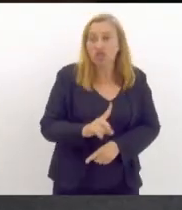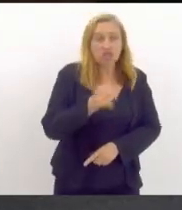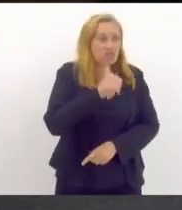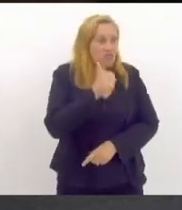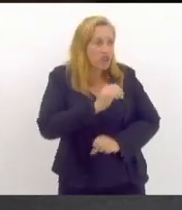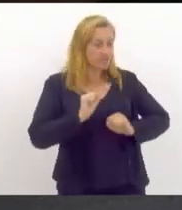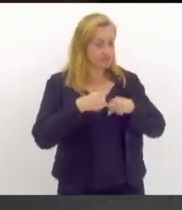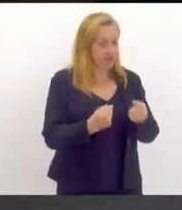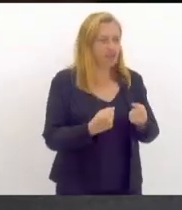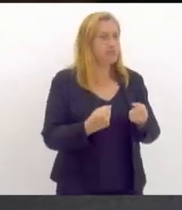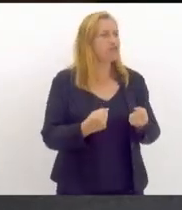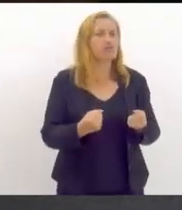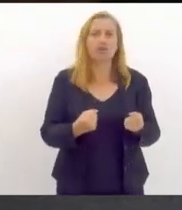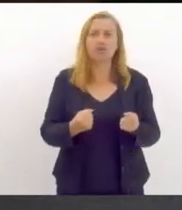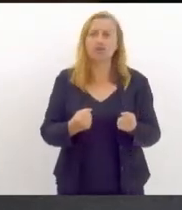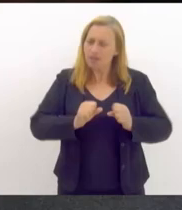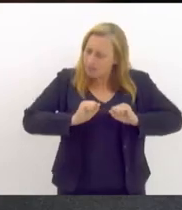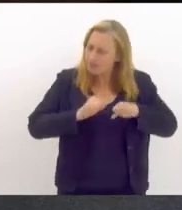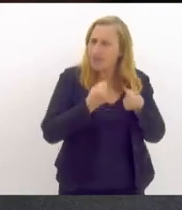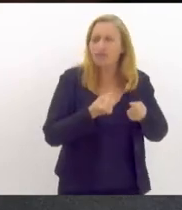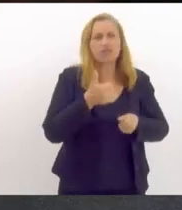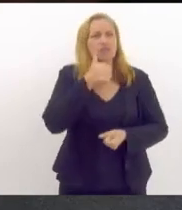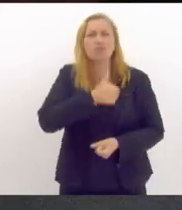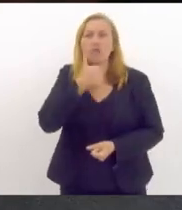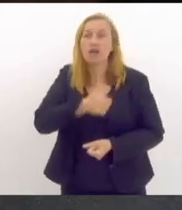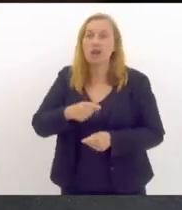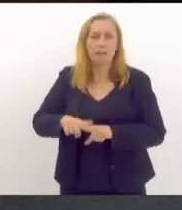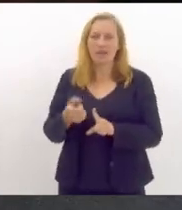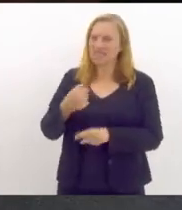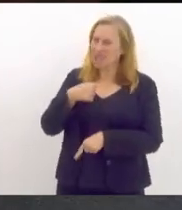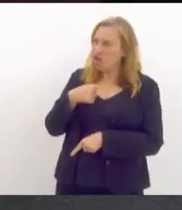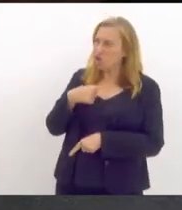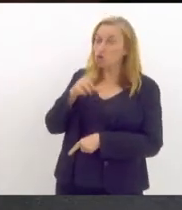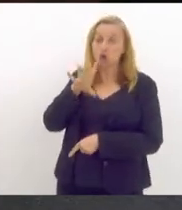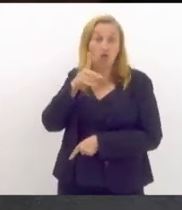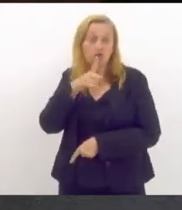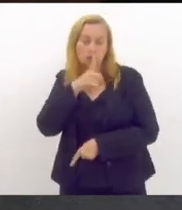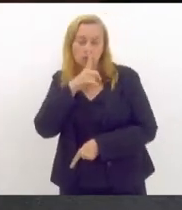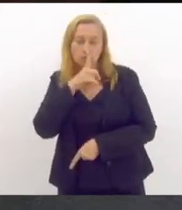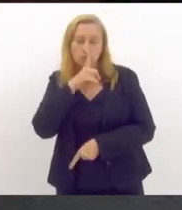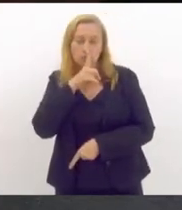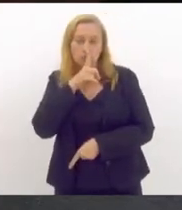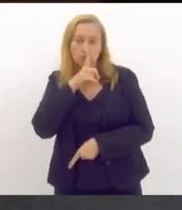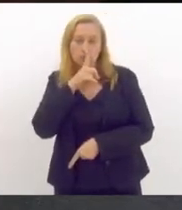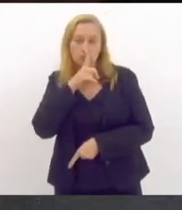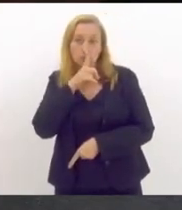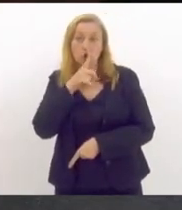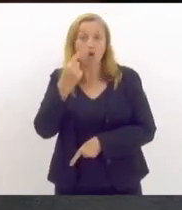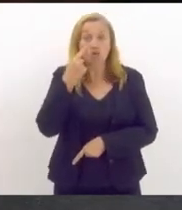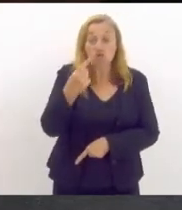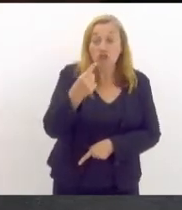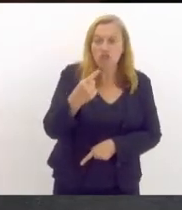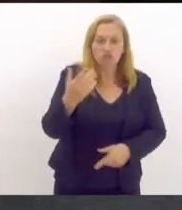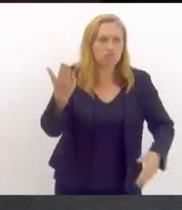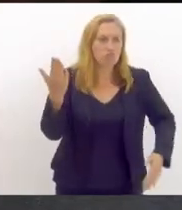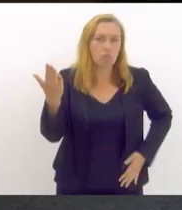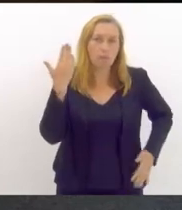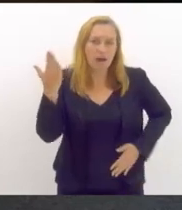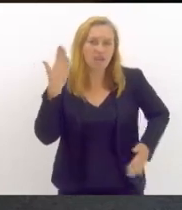Deputado Antônio se dizem aqui defensores das mulheres mas eu só escuto o silêncio quando eu vejo um traficante de droga